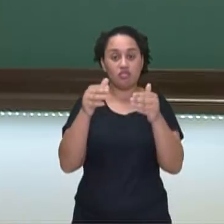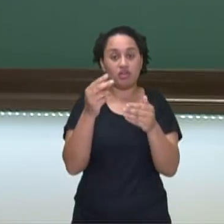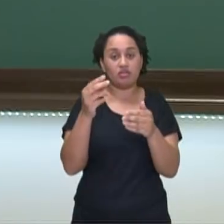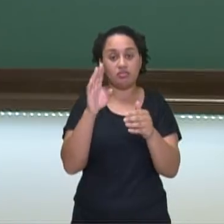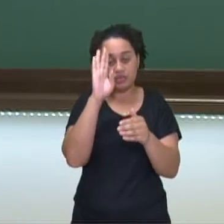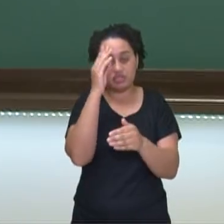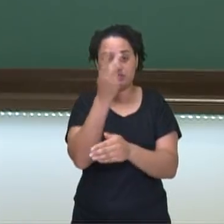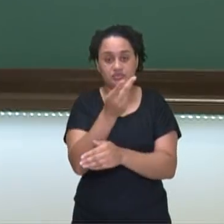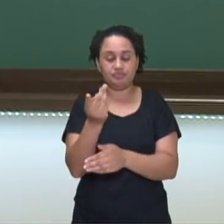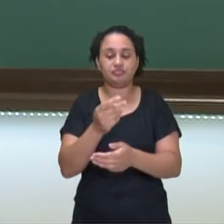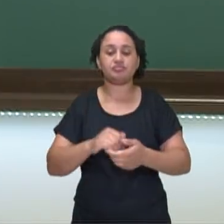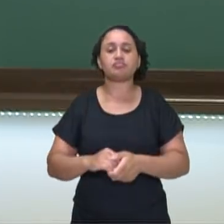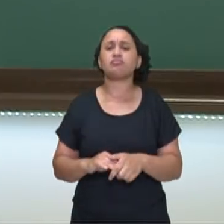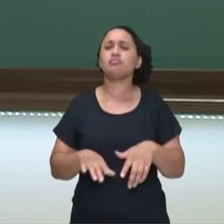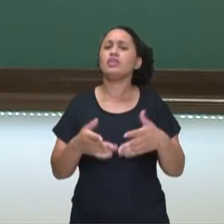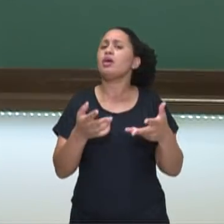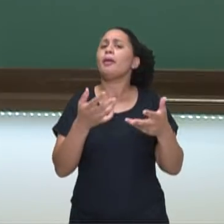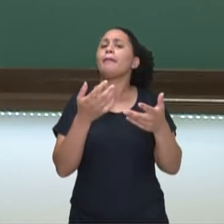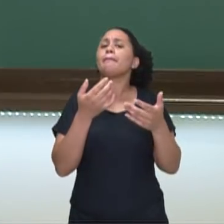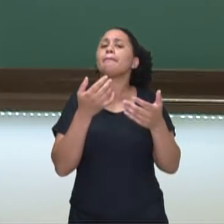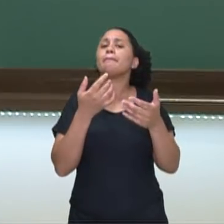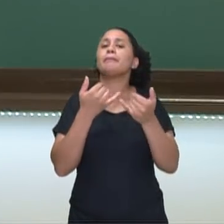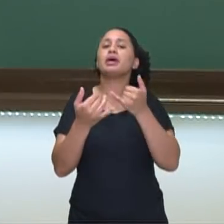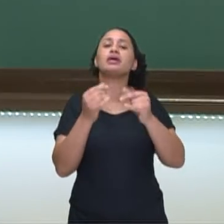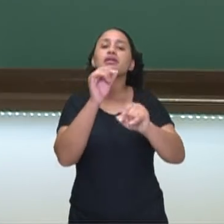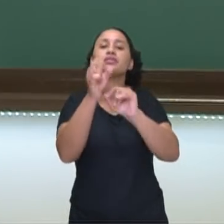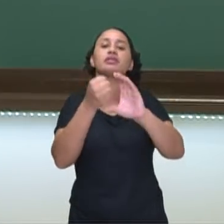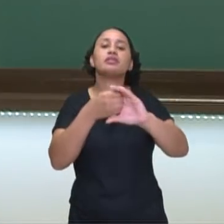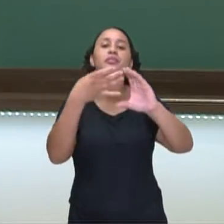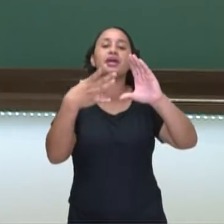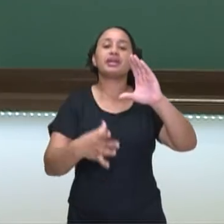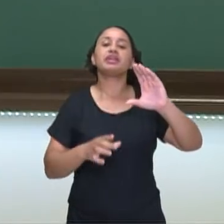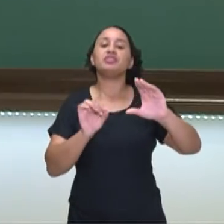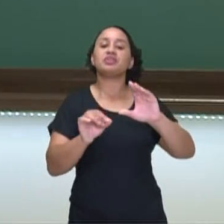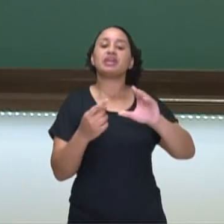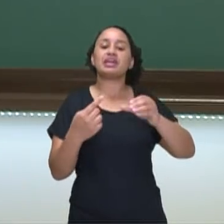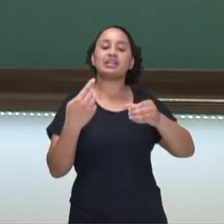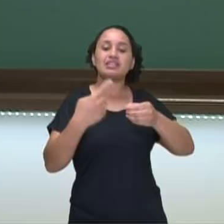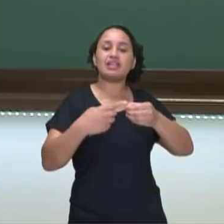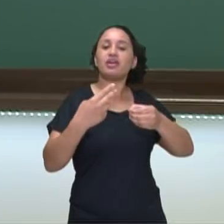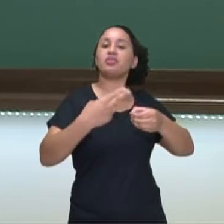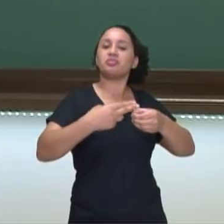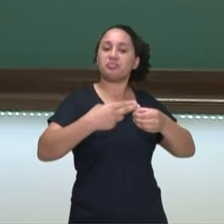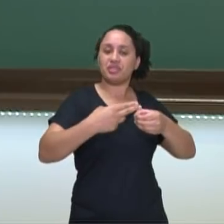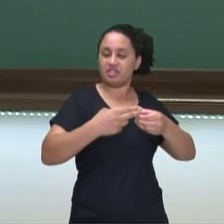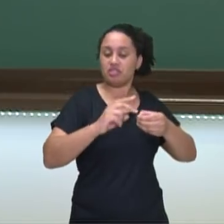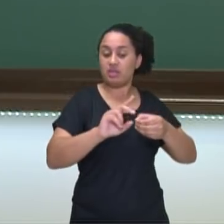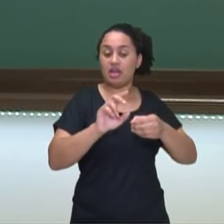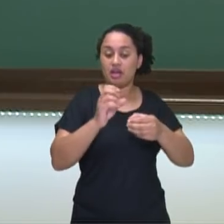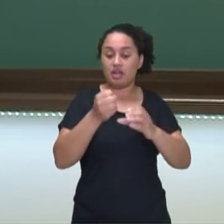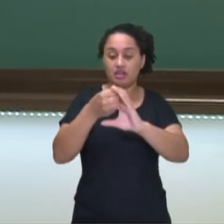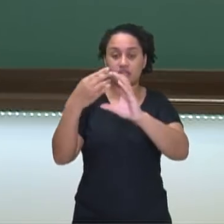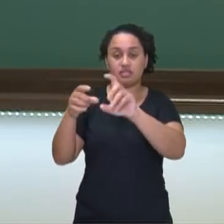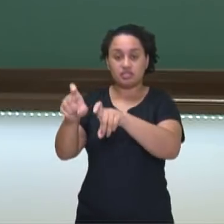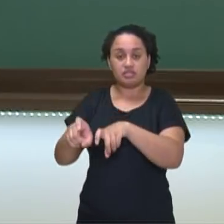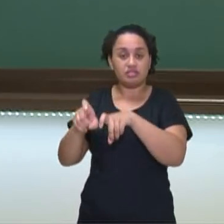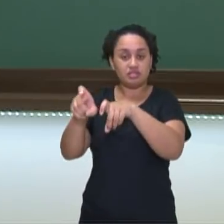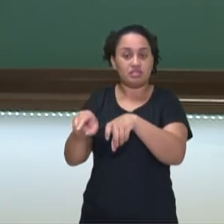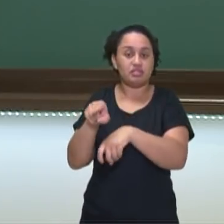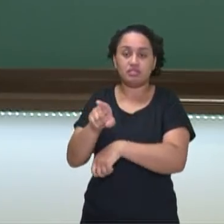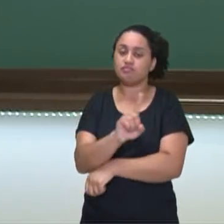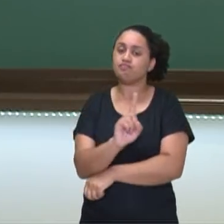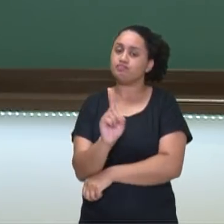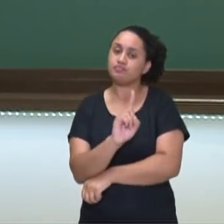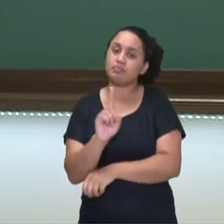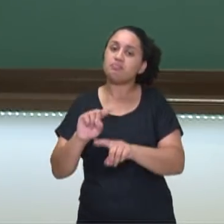Sim, uma civilização mais urbana na África. Não tanto de características rurais, agrícolas,